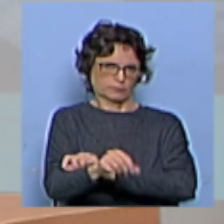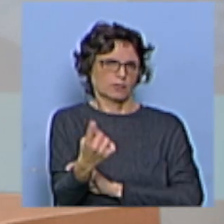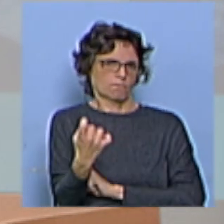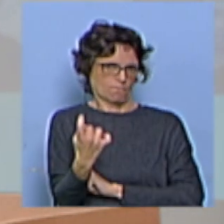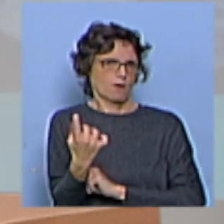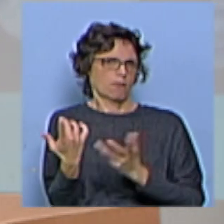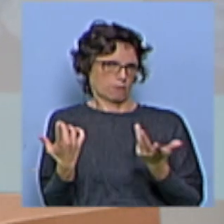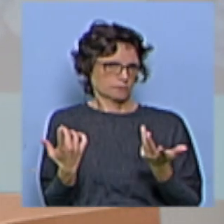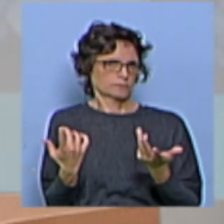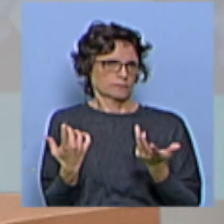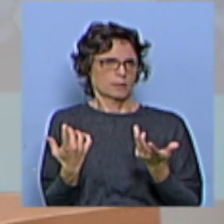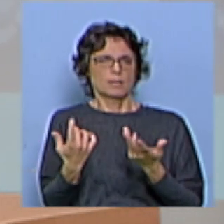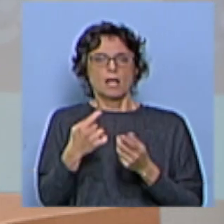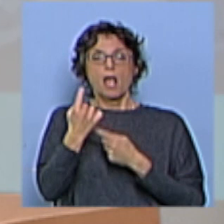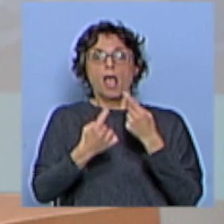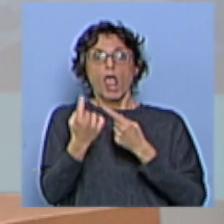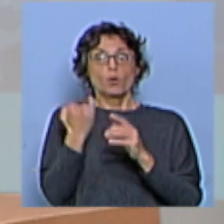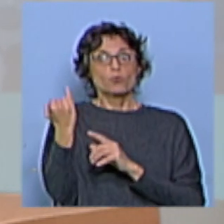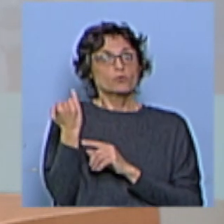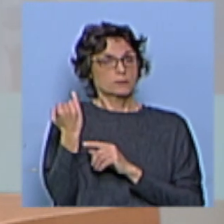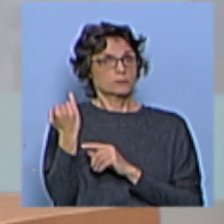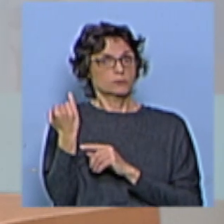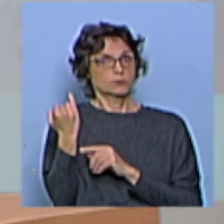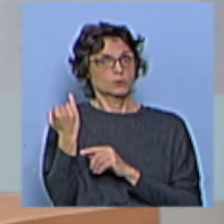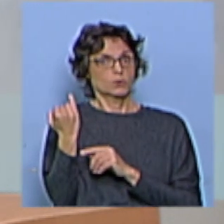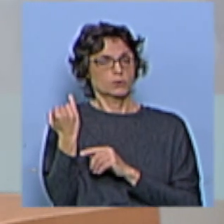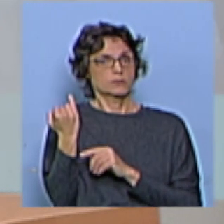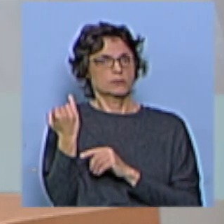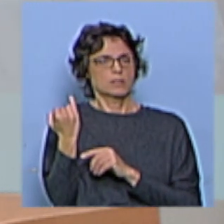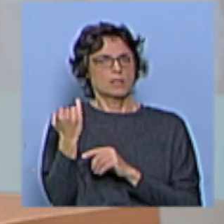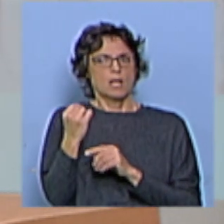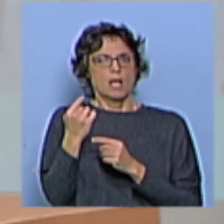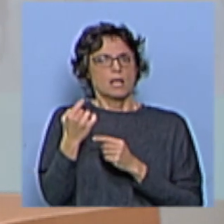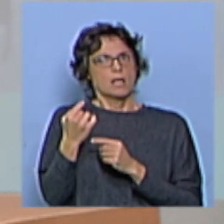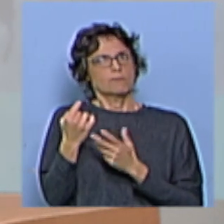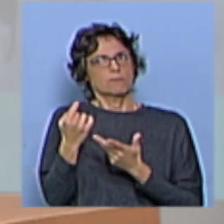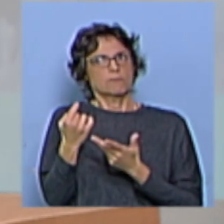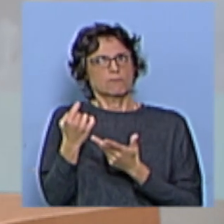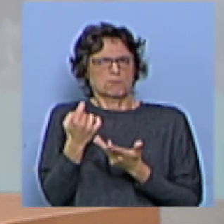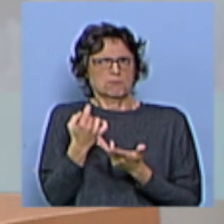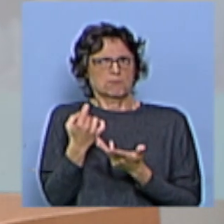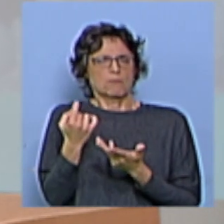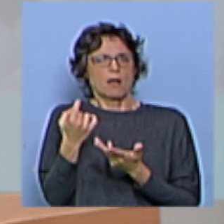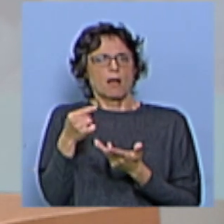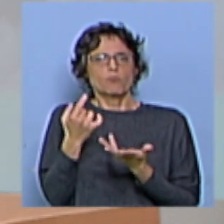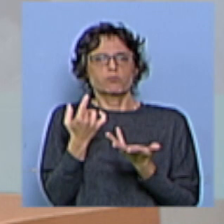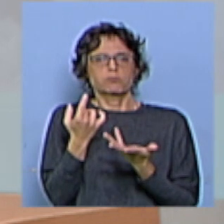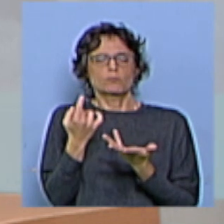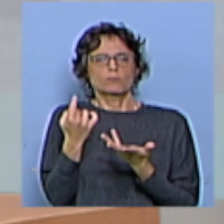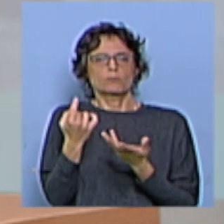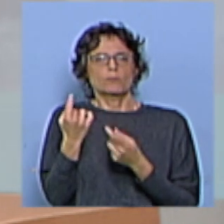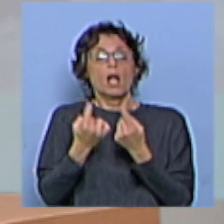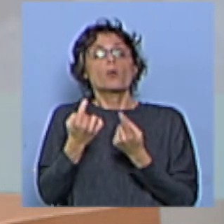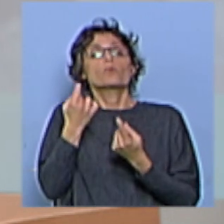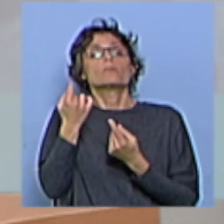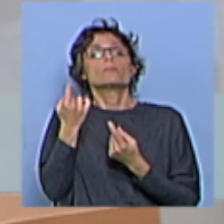daí que algumas instituições âncora têm um papel muito importante neste sentido. Eu chamei há bocadinho a atenção para o Turismo de Portugal, que tem